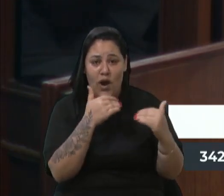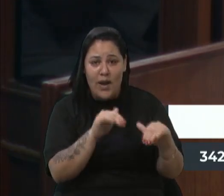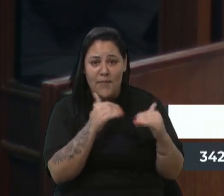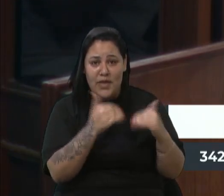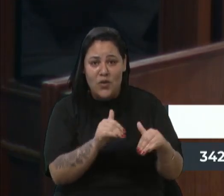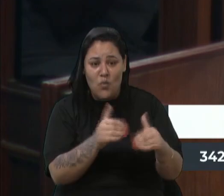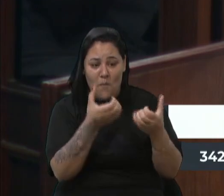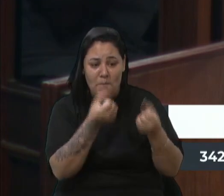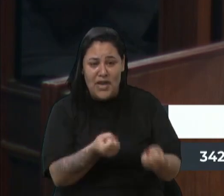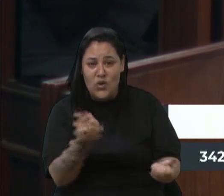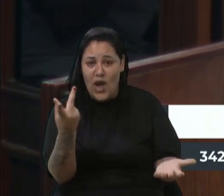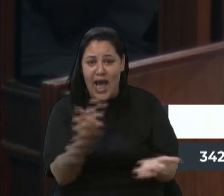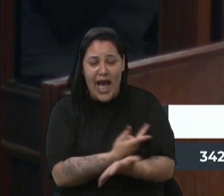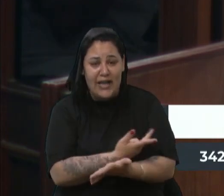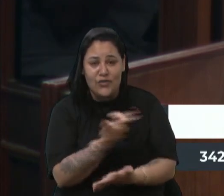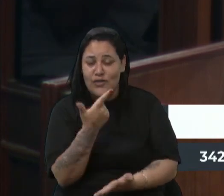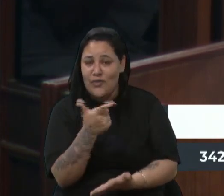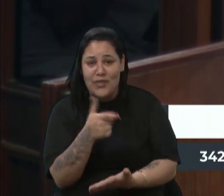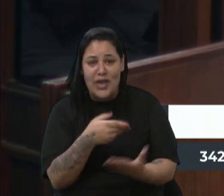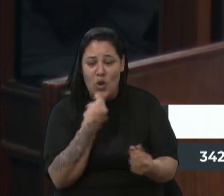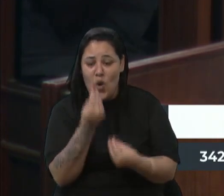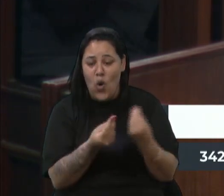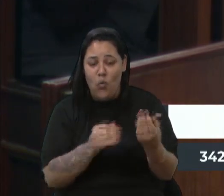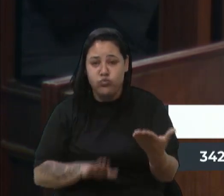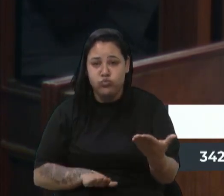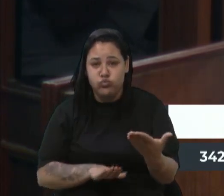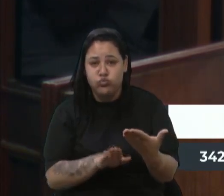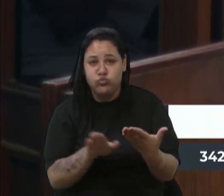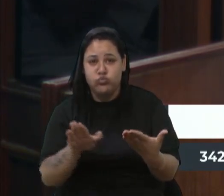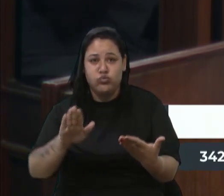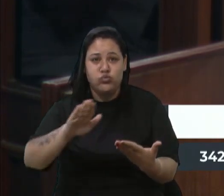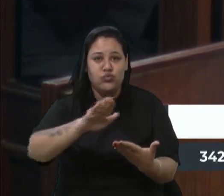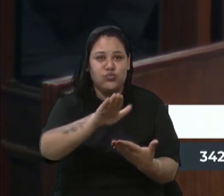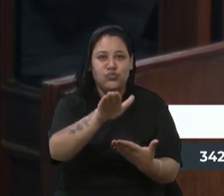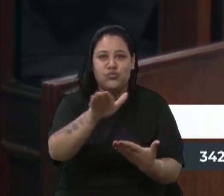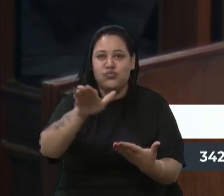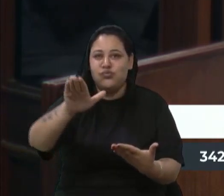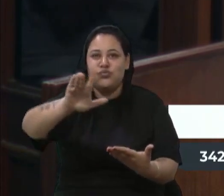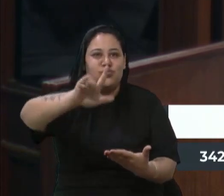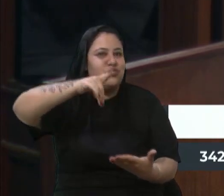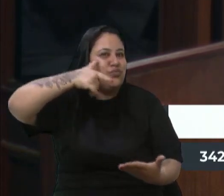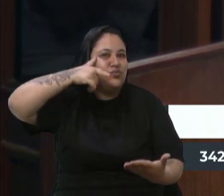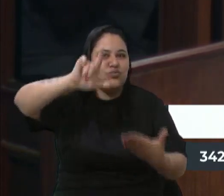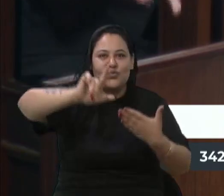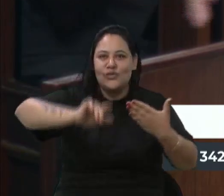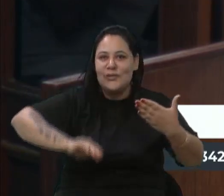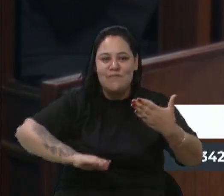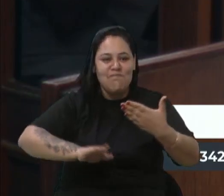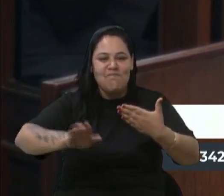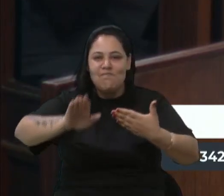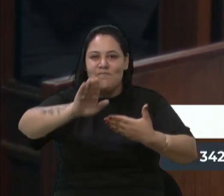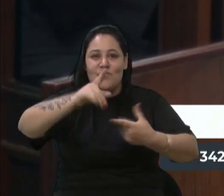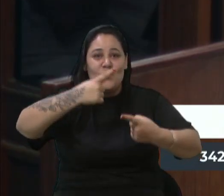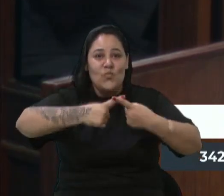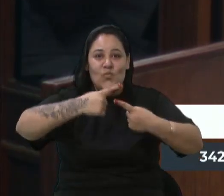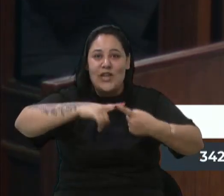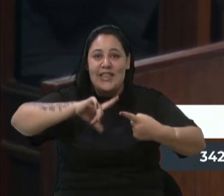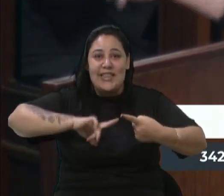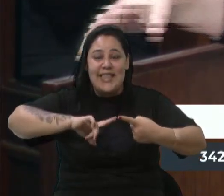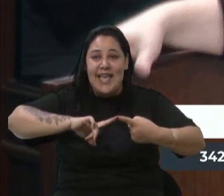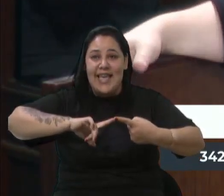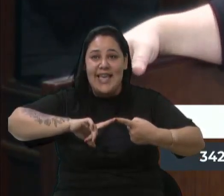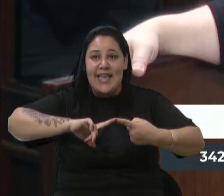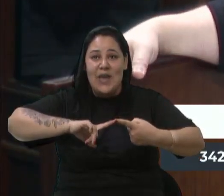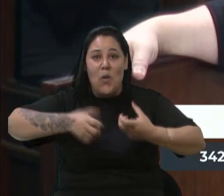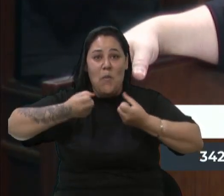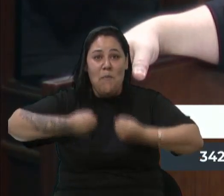não tem como. É caminhão de tora aí com muitos mais quilos em cima, ultrapassou muito